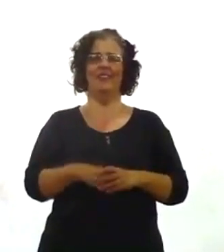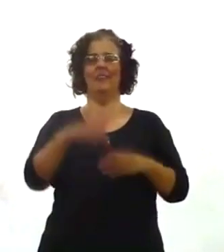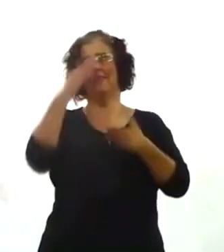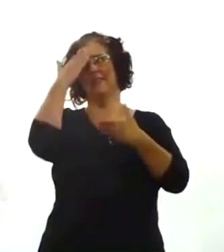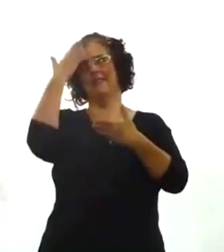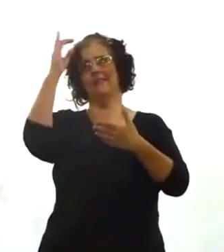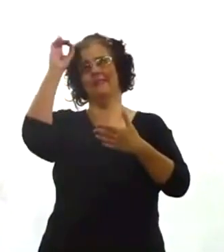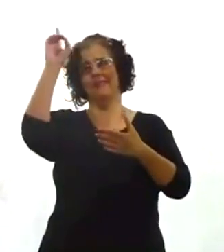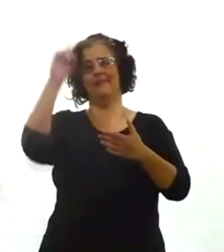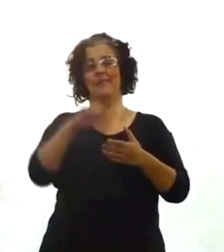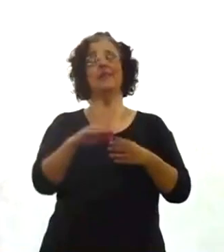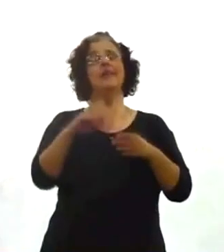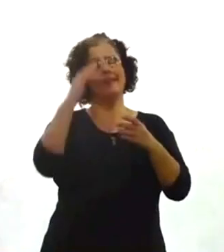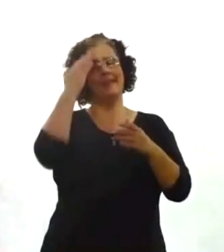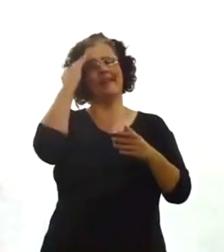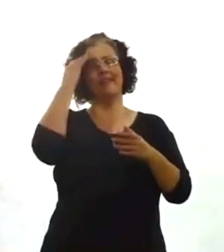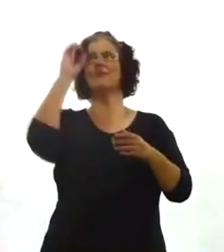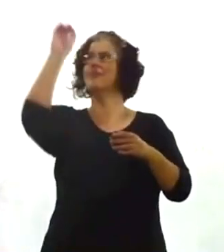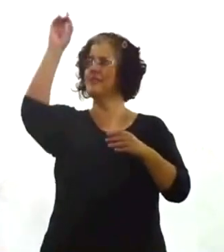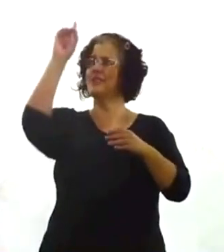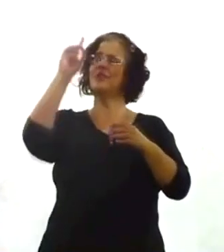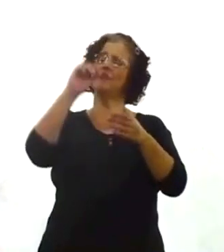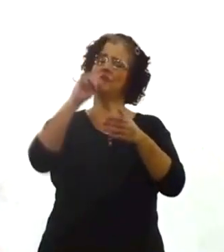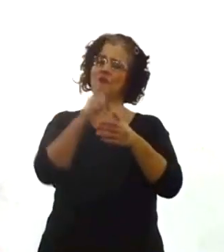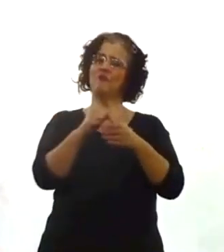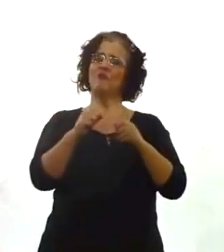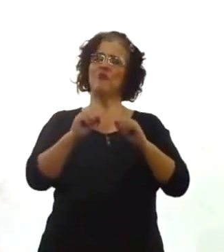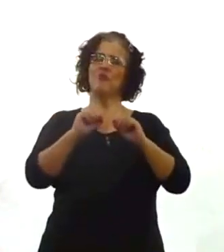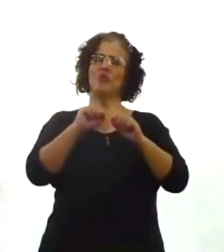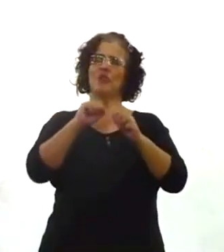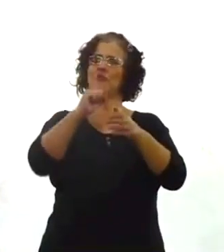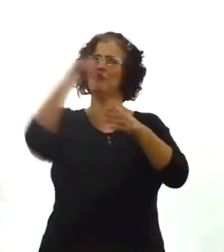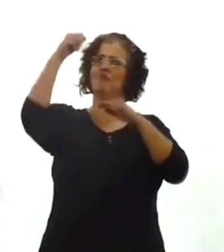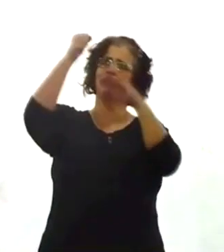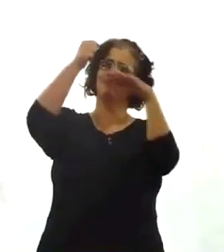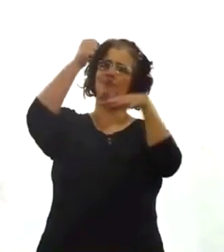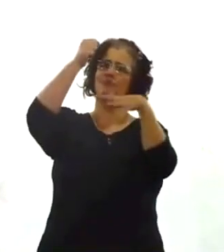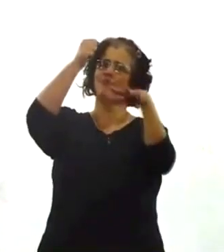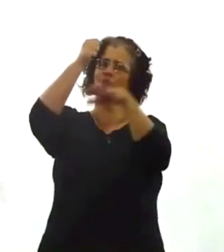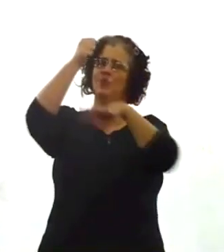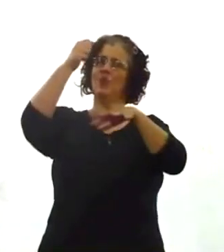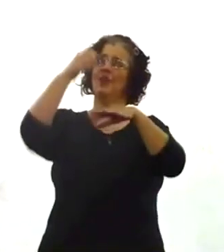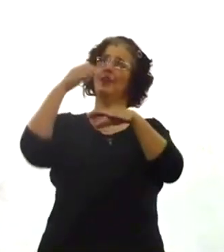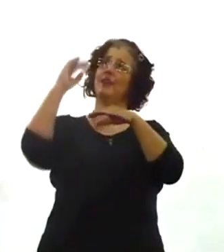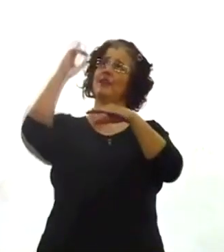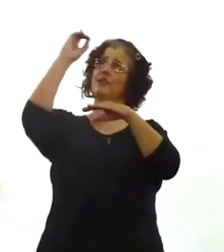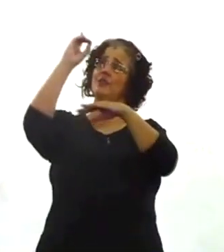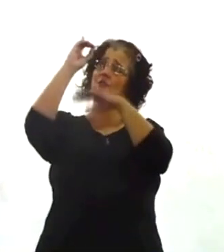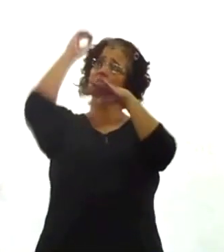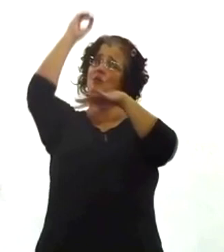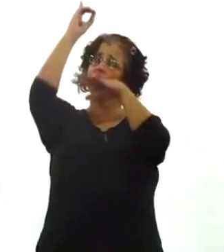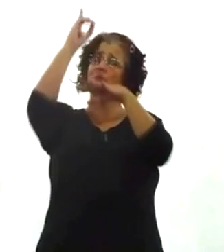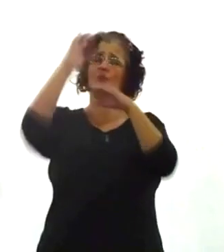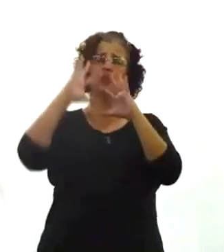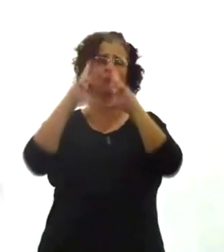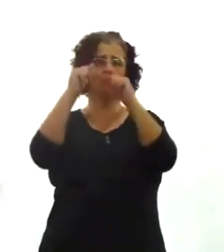no controle. Mas nós temos diante de nós uma possibilidade de morte